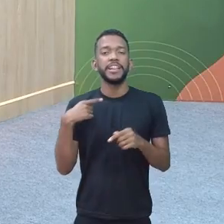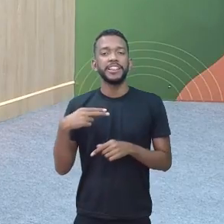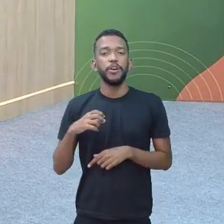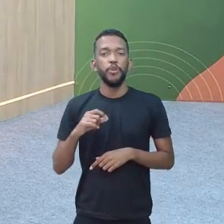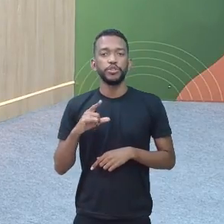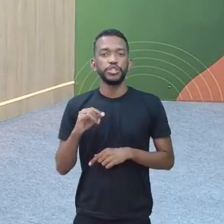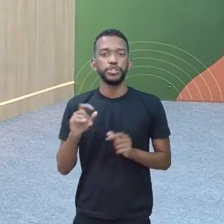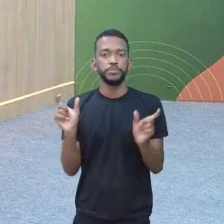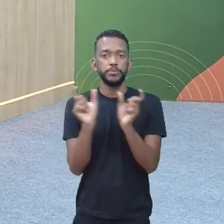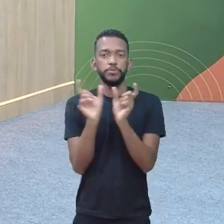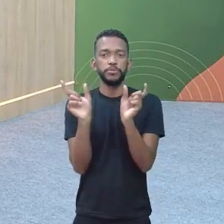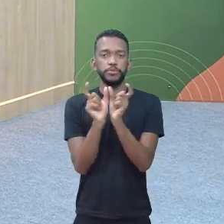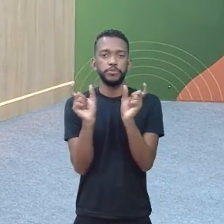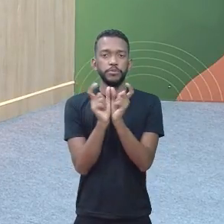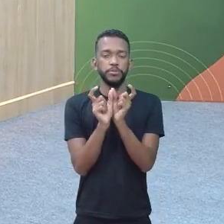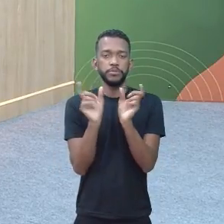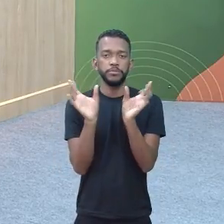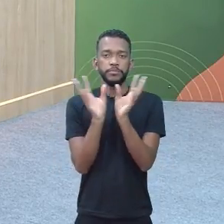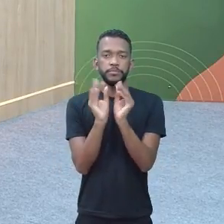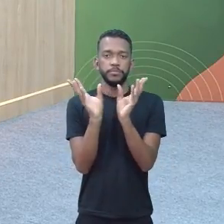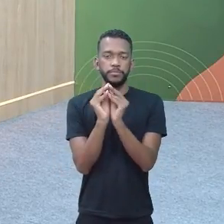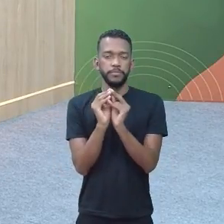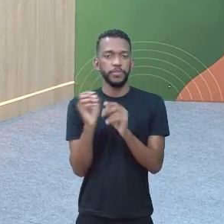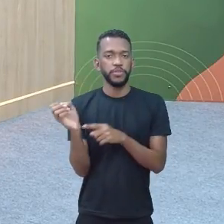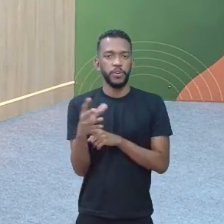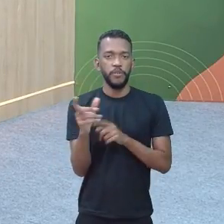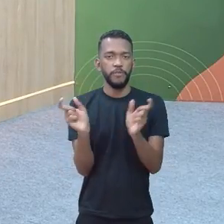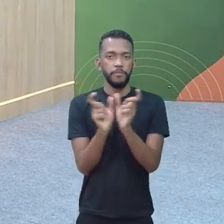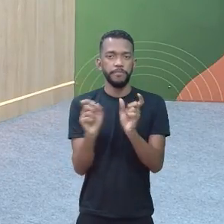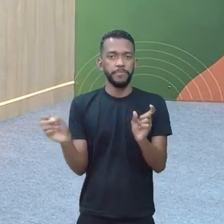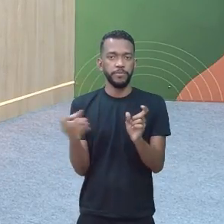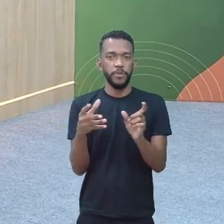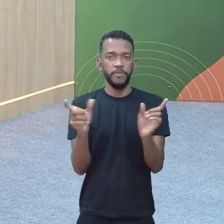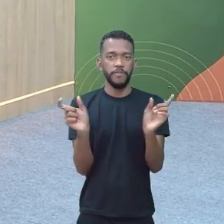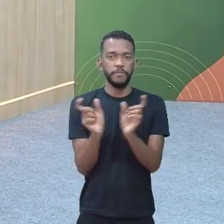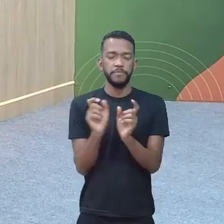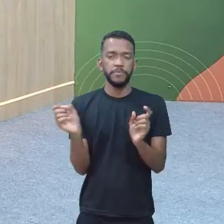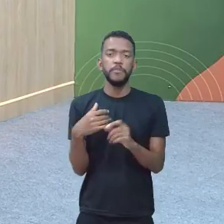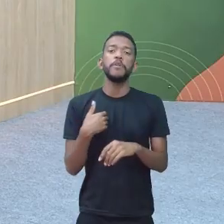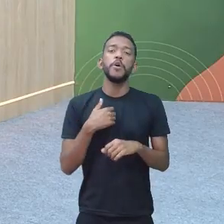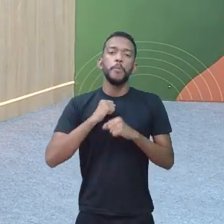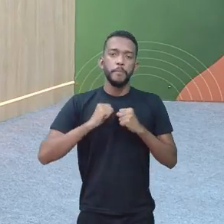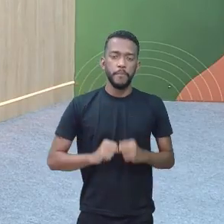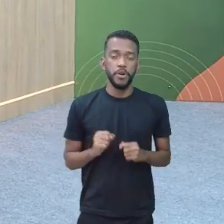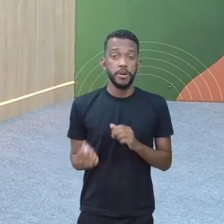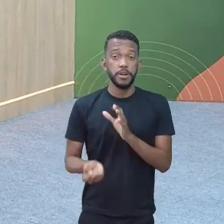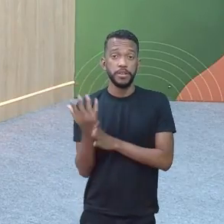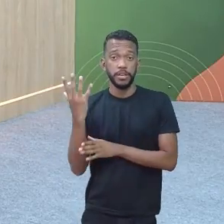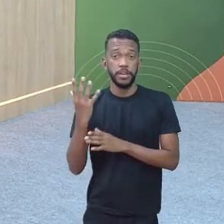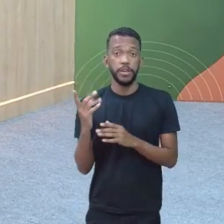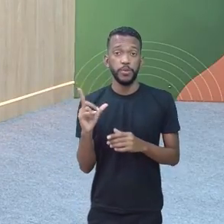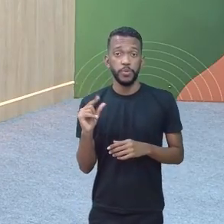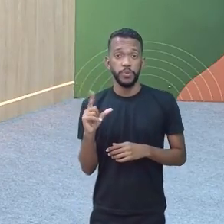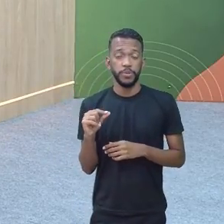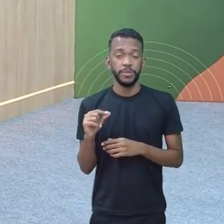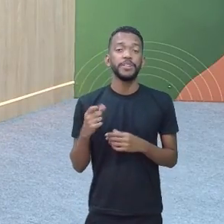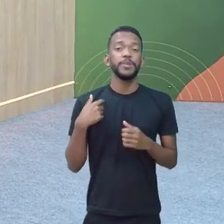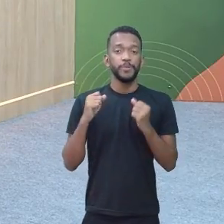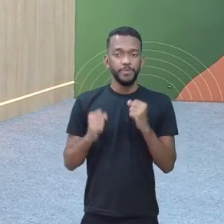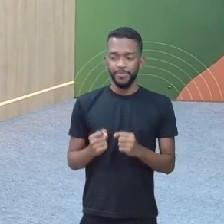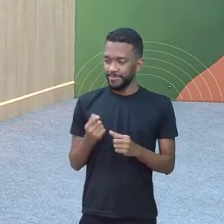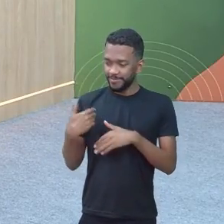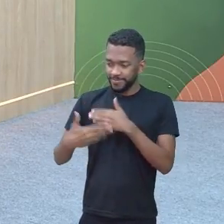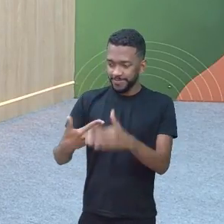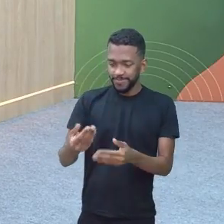de palavras novas, palavras que não existem na língua, mas que eu crio e começo a empregar com determinado